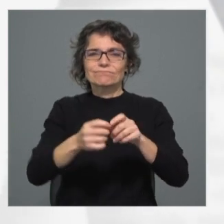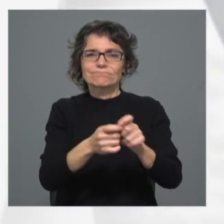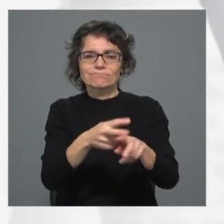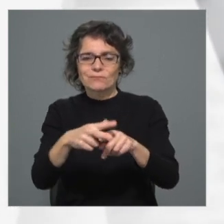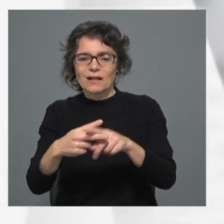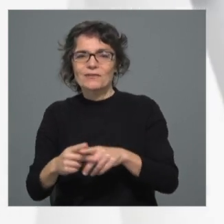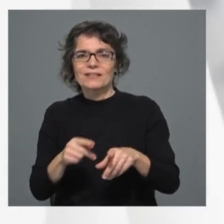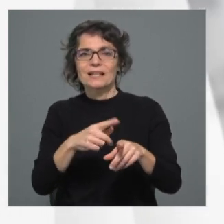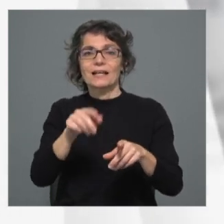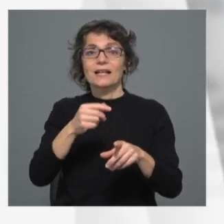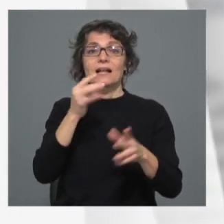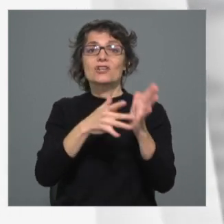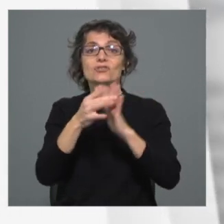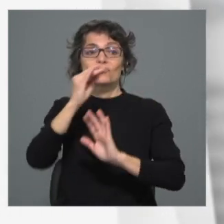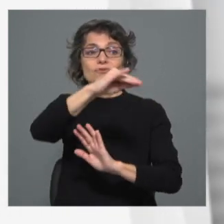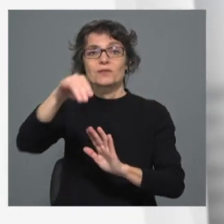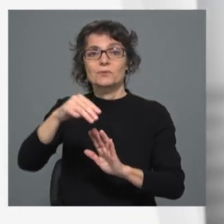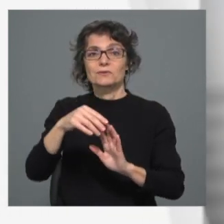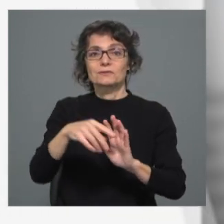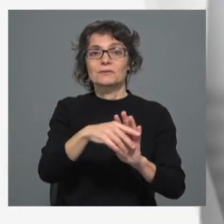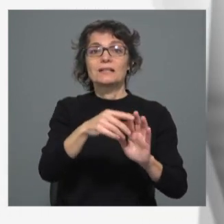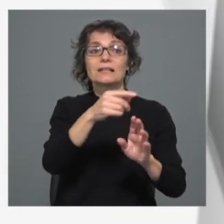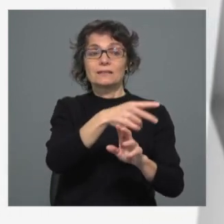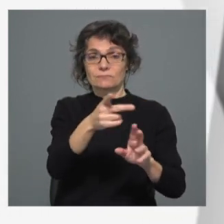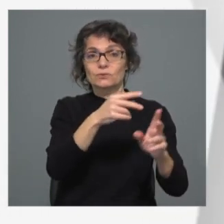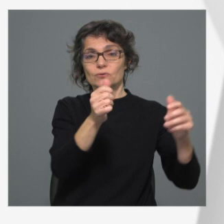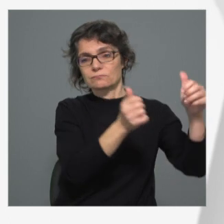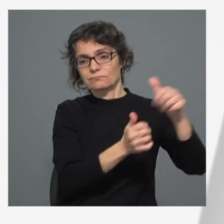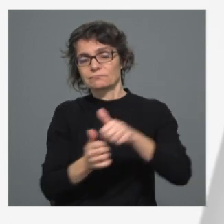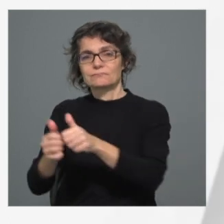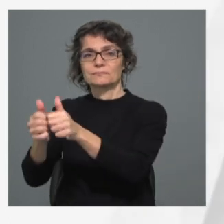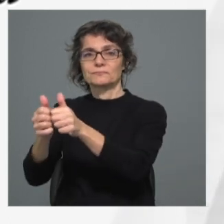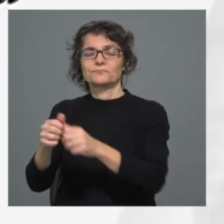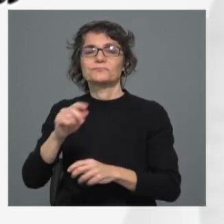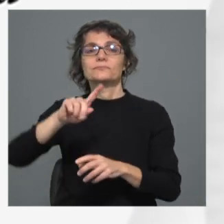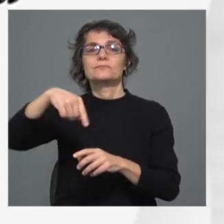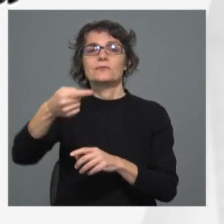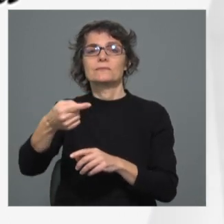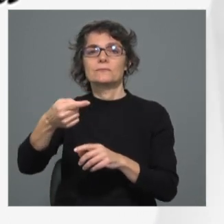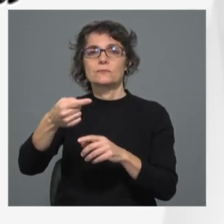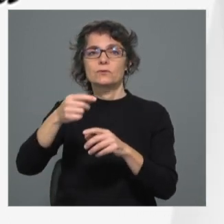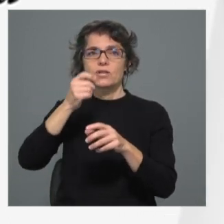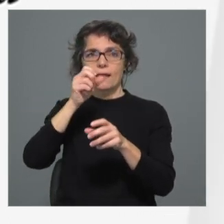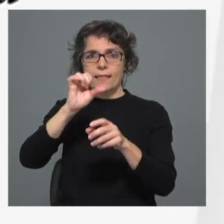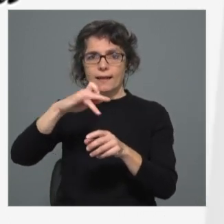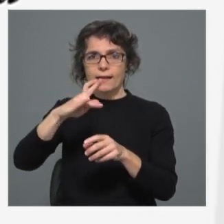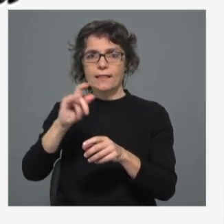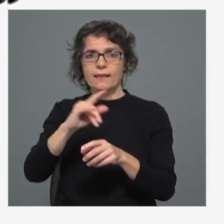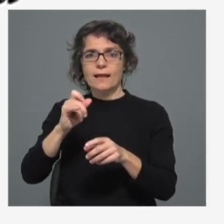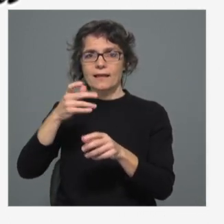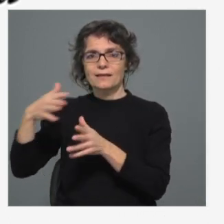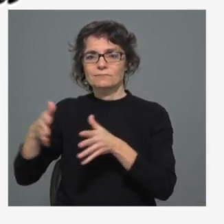e eles, deixando o barco e o pai, seguiram-no. Depois começou a percorrer toda a Galileia, ensinando